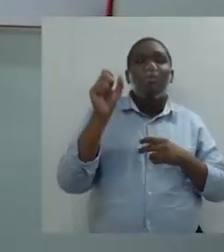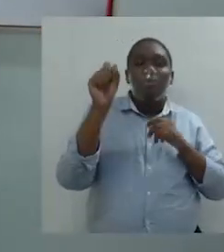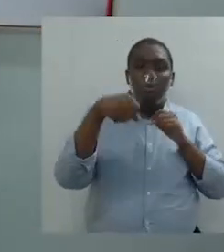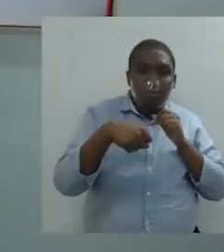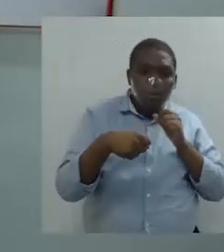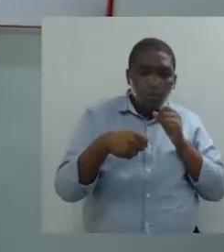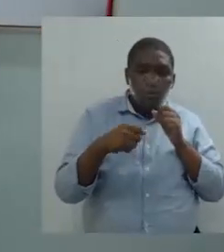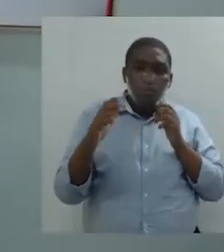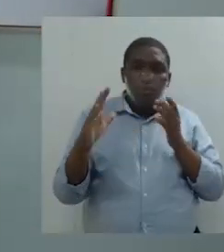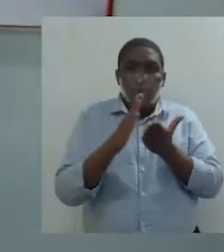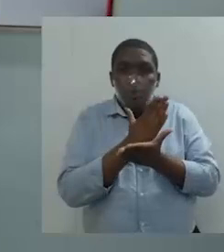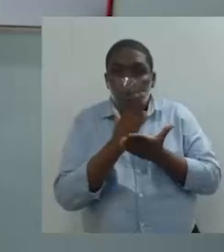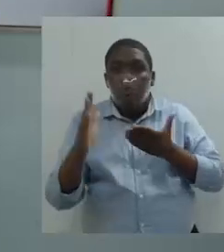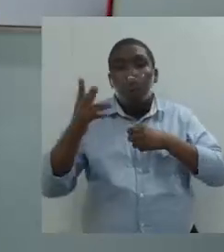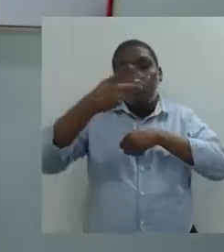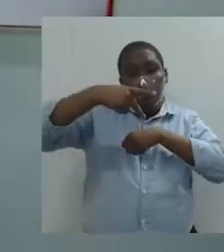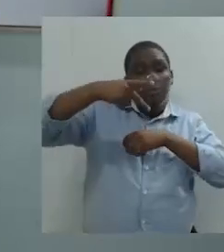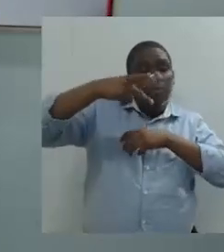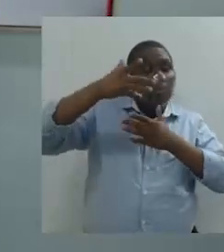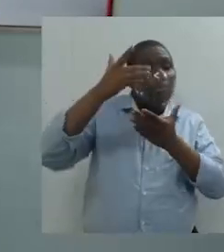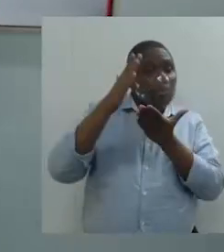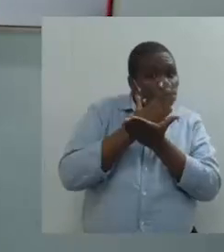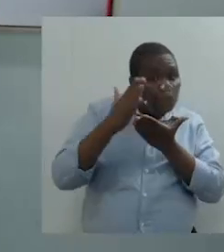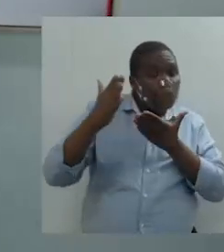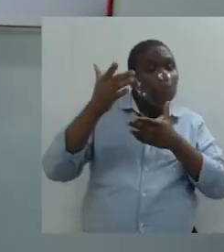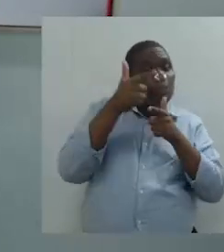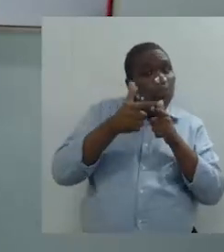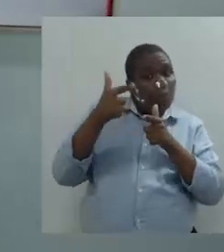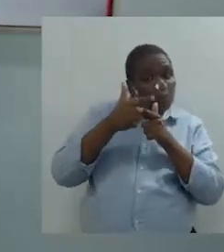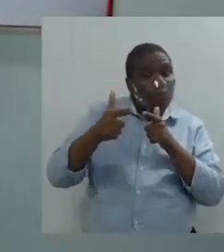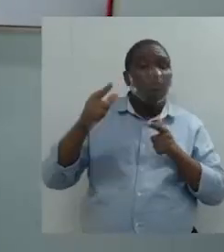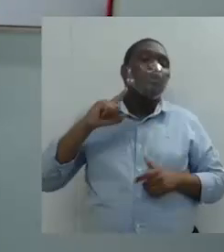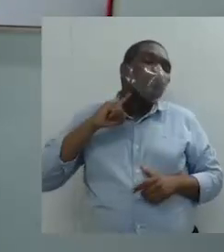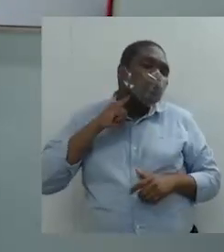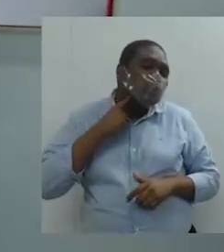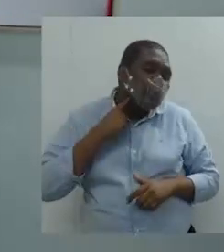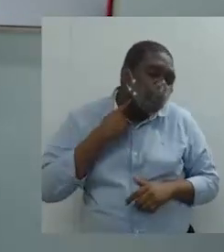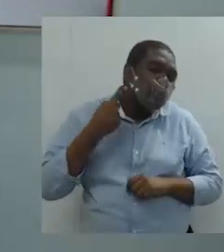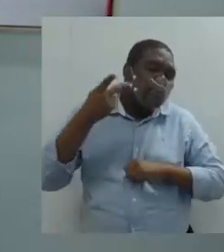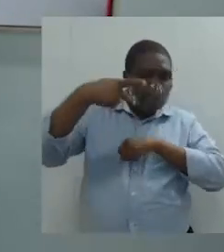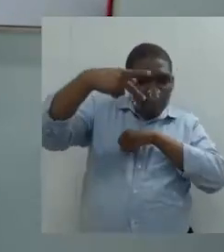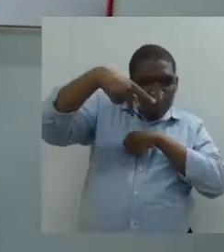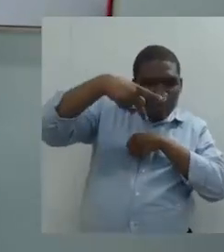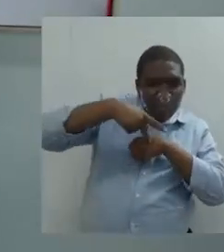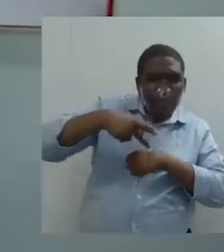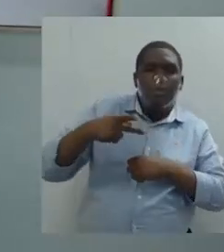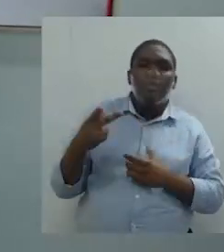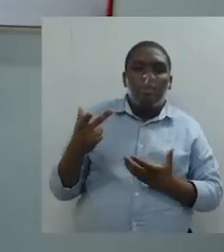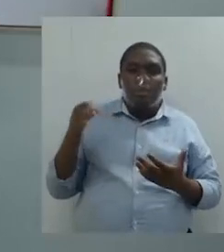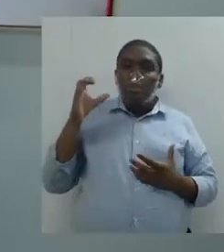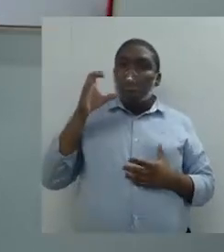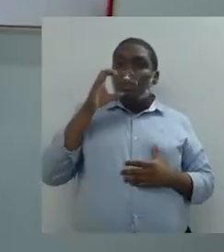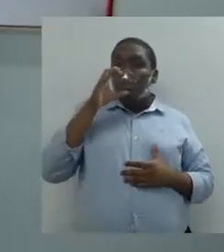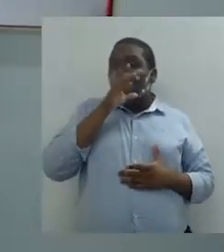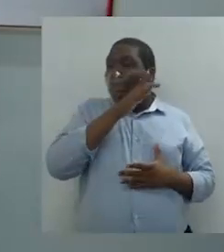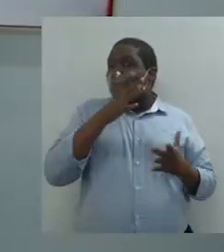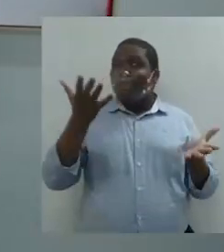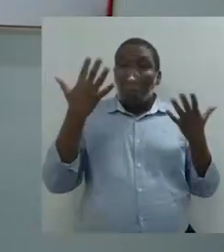de alguns problemas ambientais. Poluição, aquecimento global,